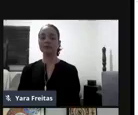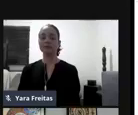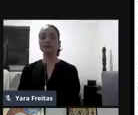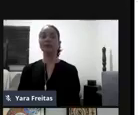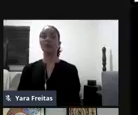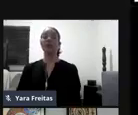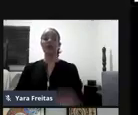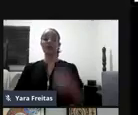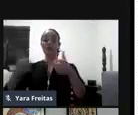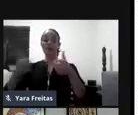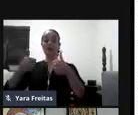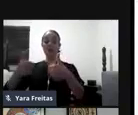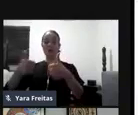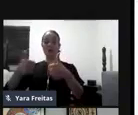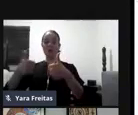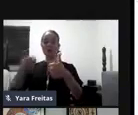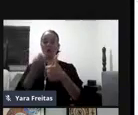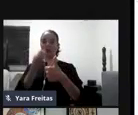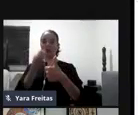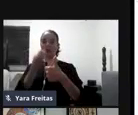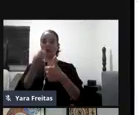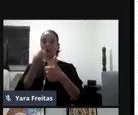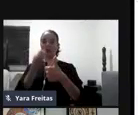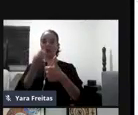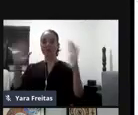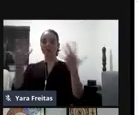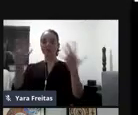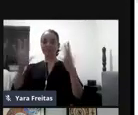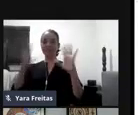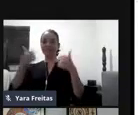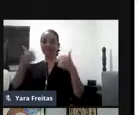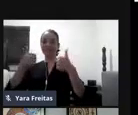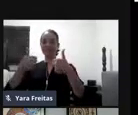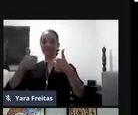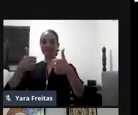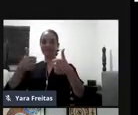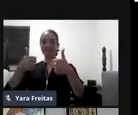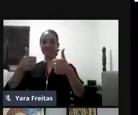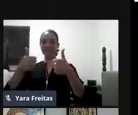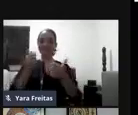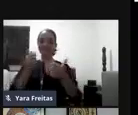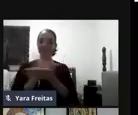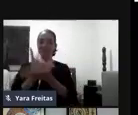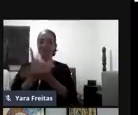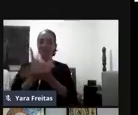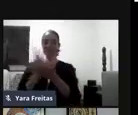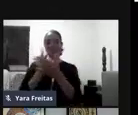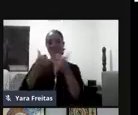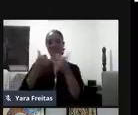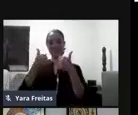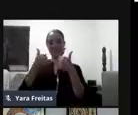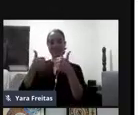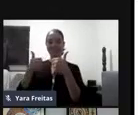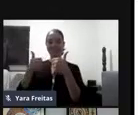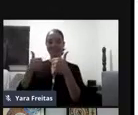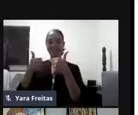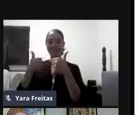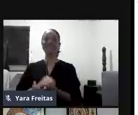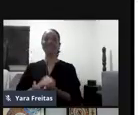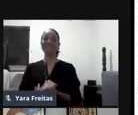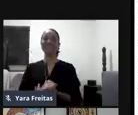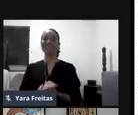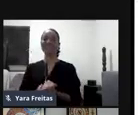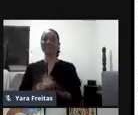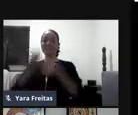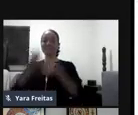Pessoal, estão me ouvindo? Estão me ouvindo? Beleza, então. Então, vamos continuar falando sobre